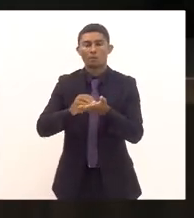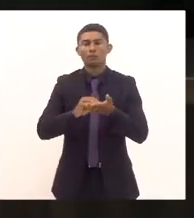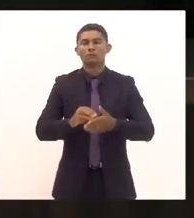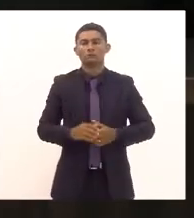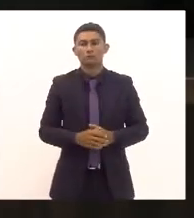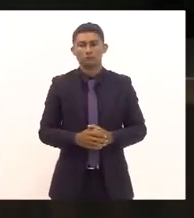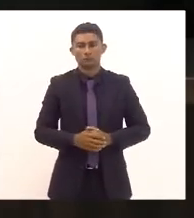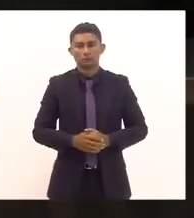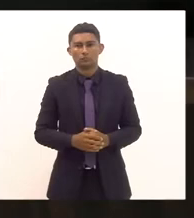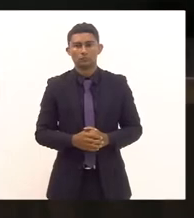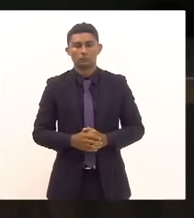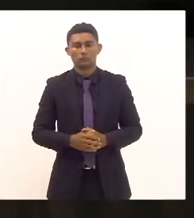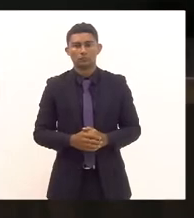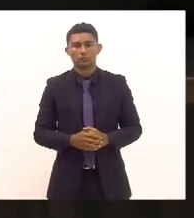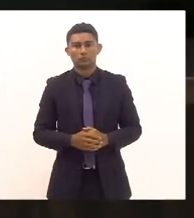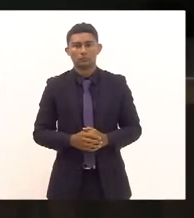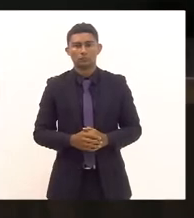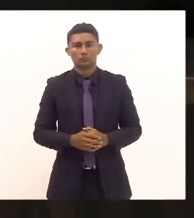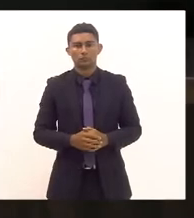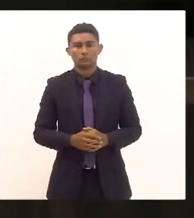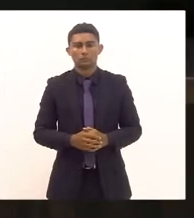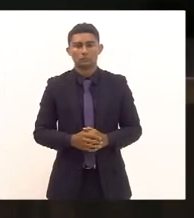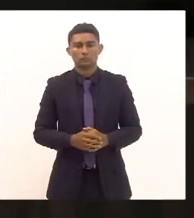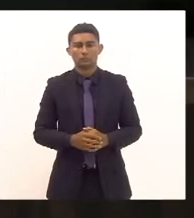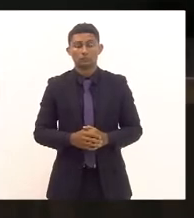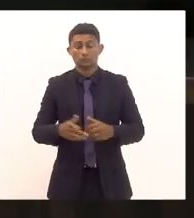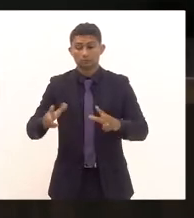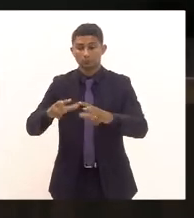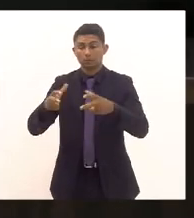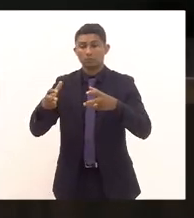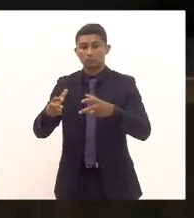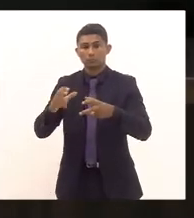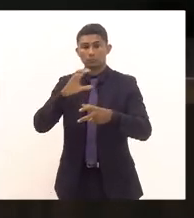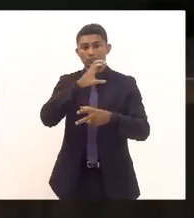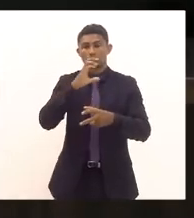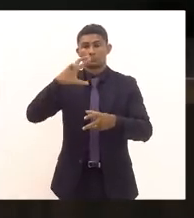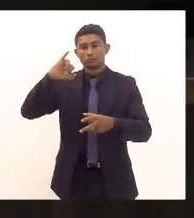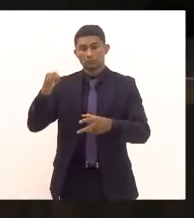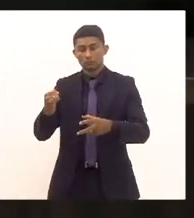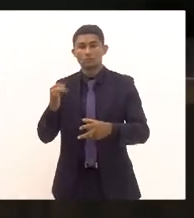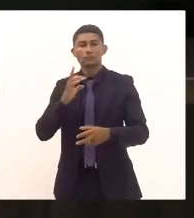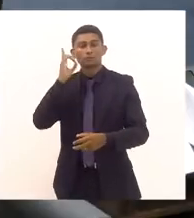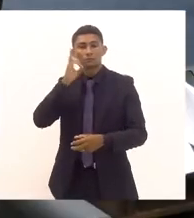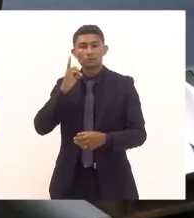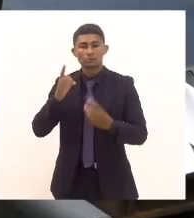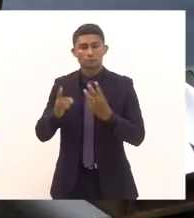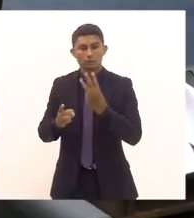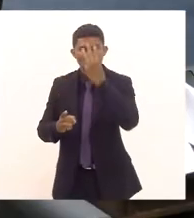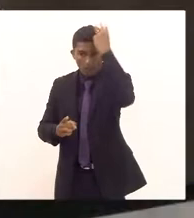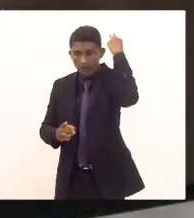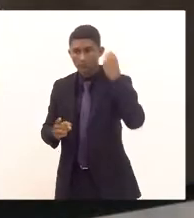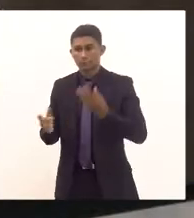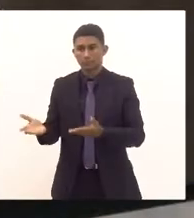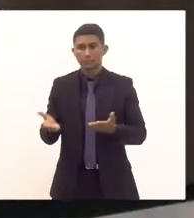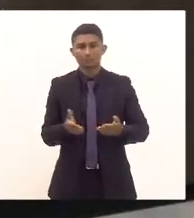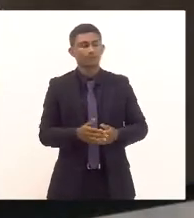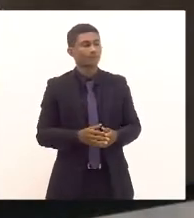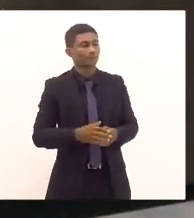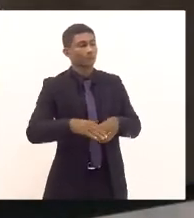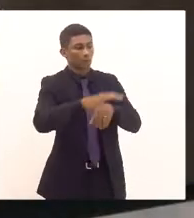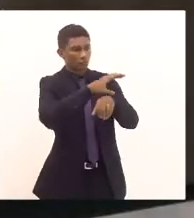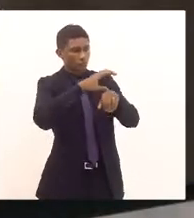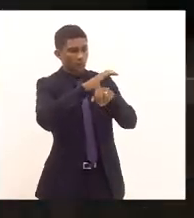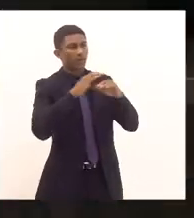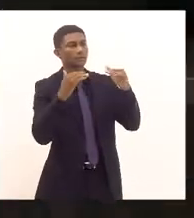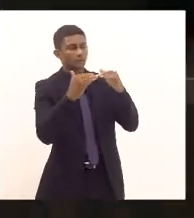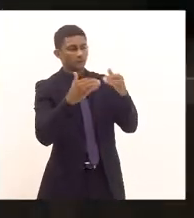do Comércio de orçamento por emitir parecer pela comissão Quais são os Deputado Márcio Pacheco por isso que nós funcionalidade com